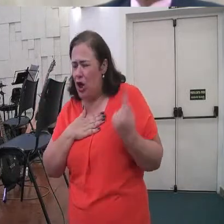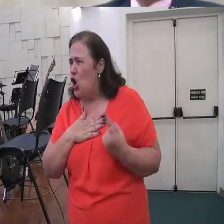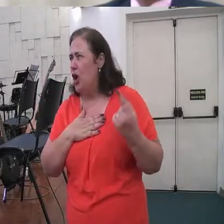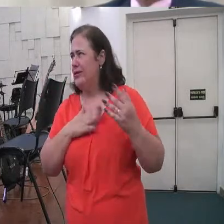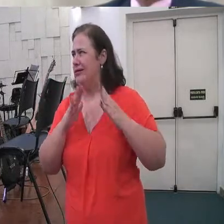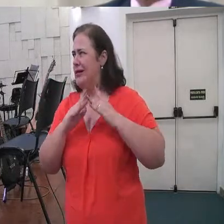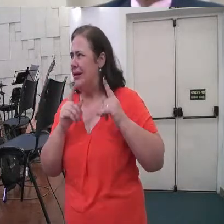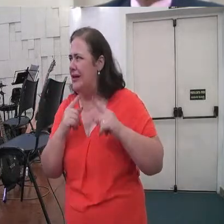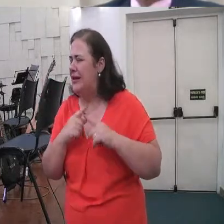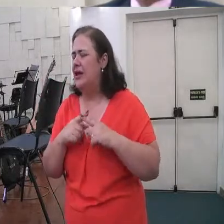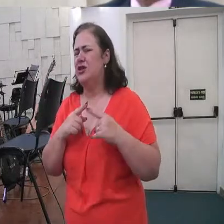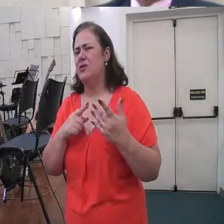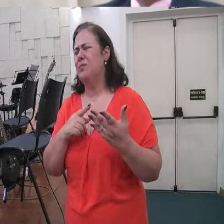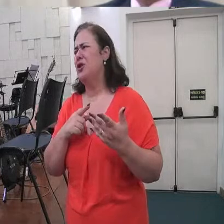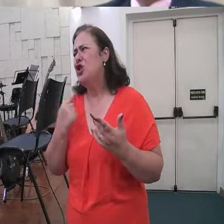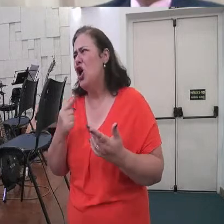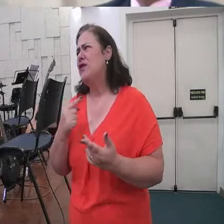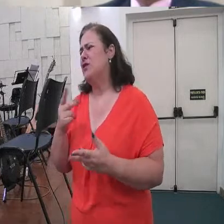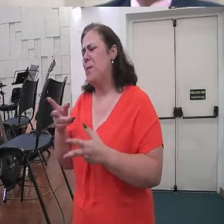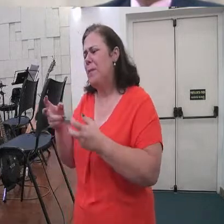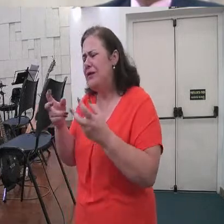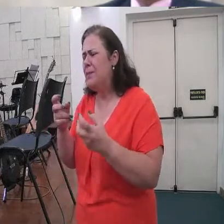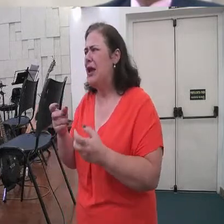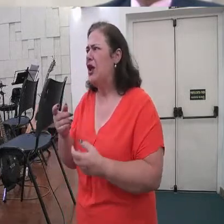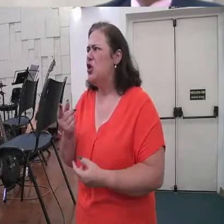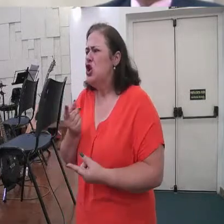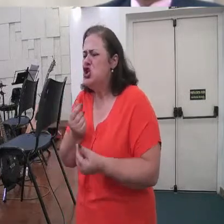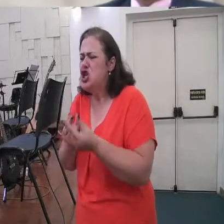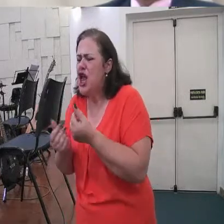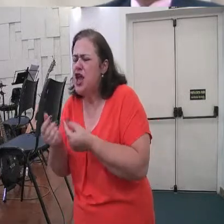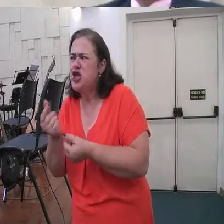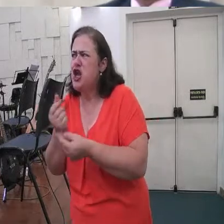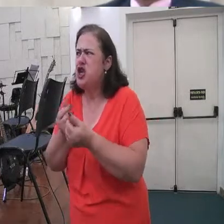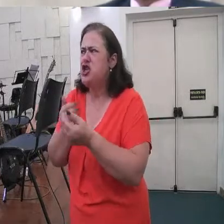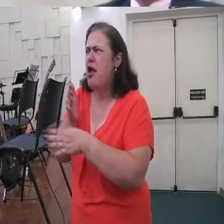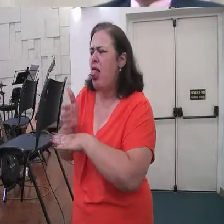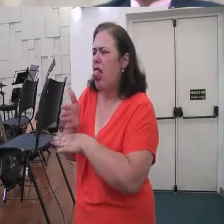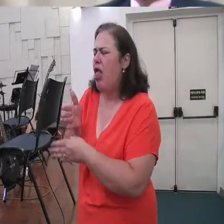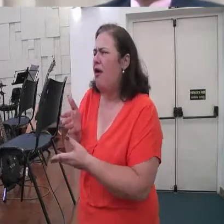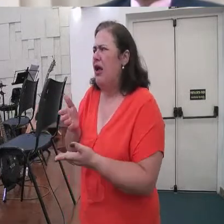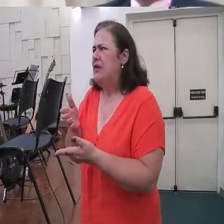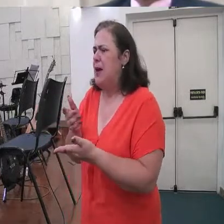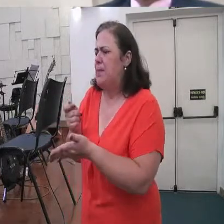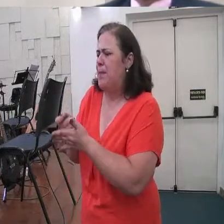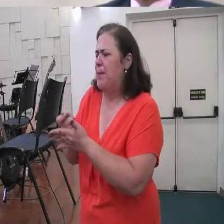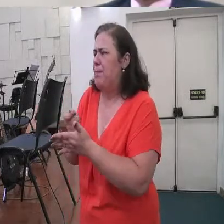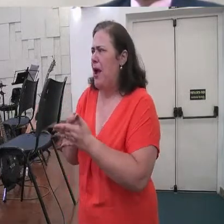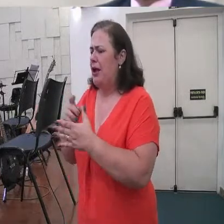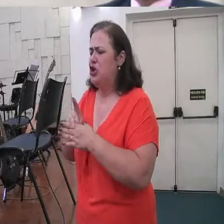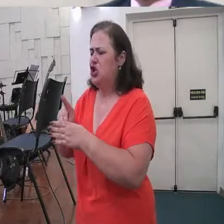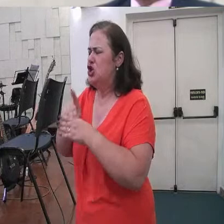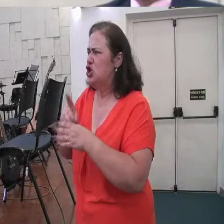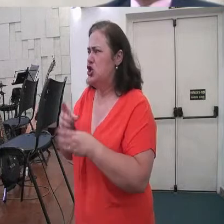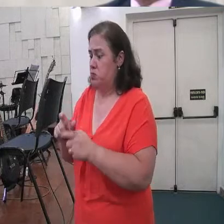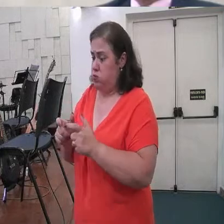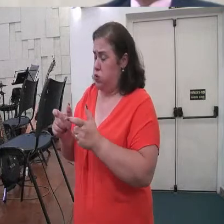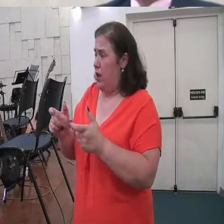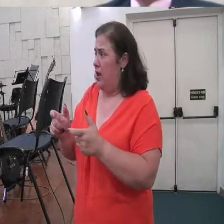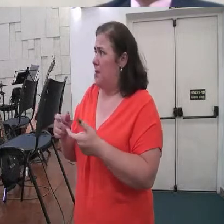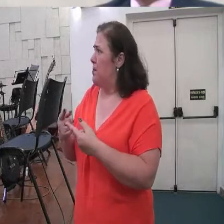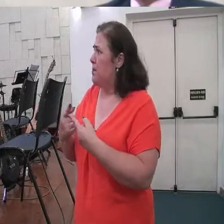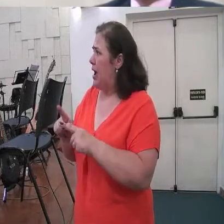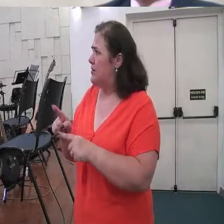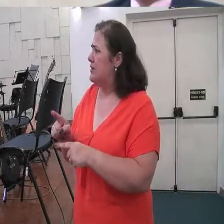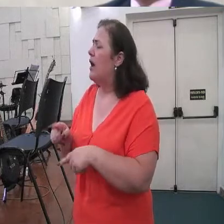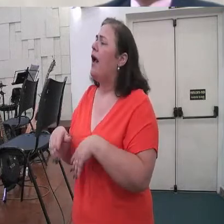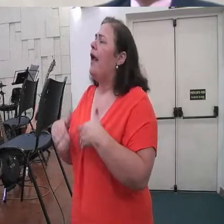muito dinheiro envolvido, entra-se muito dinheiro, não há um relatório, não há uma prestação de contas, e nós